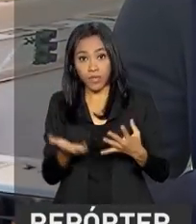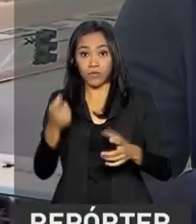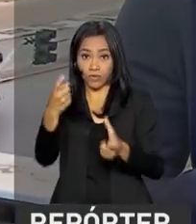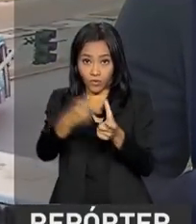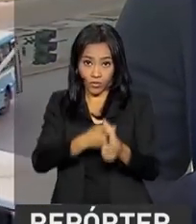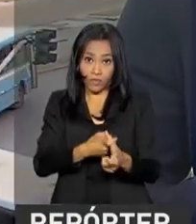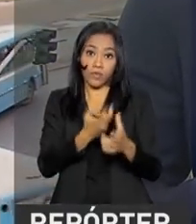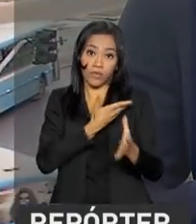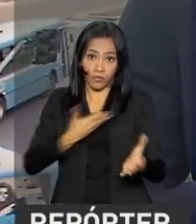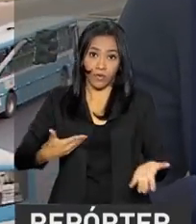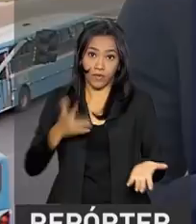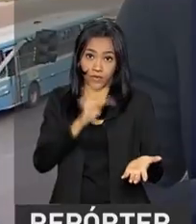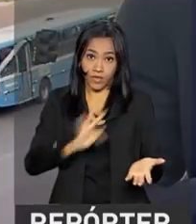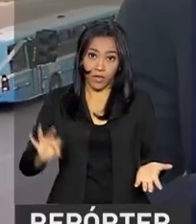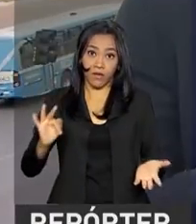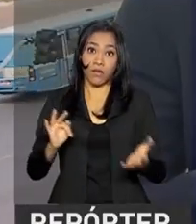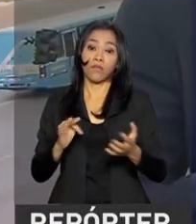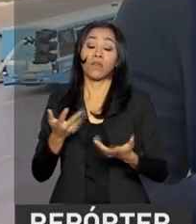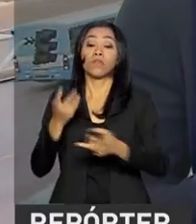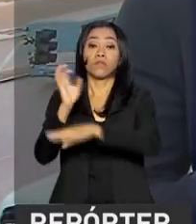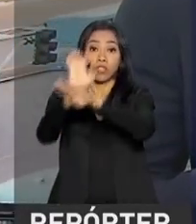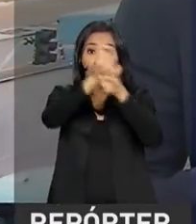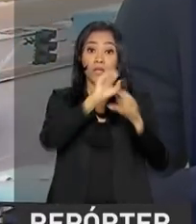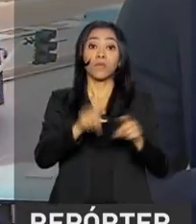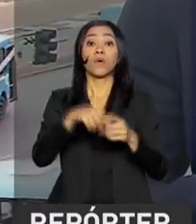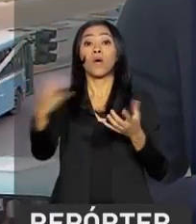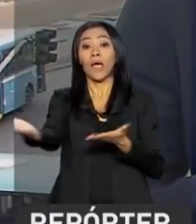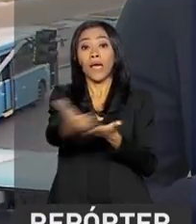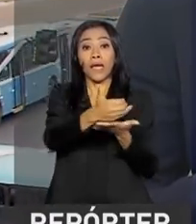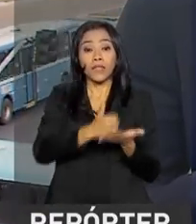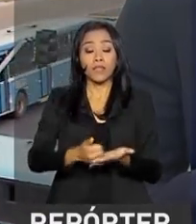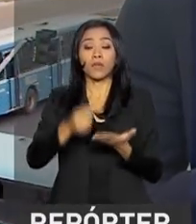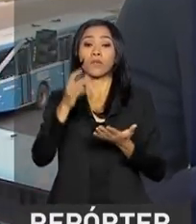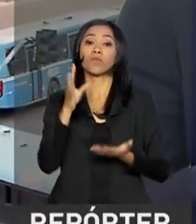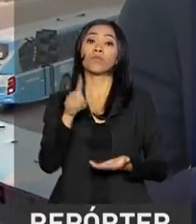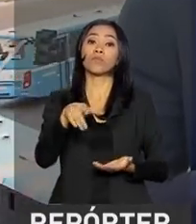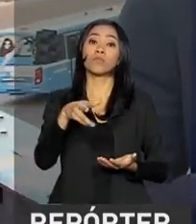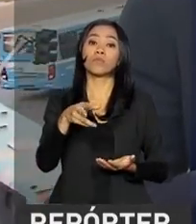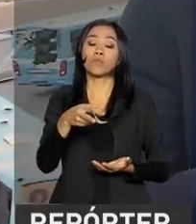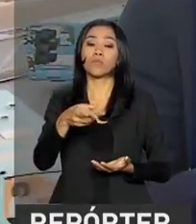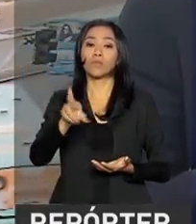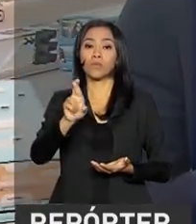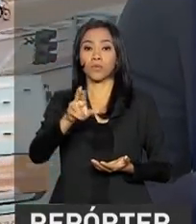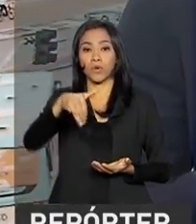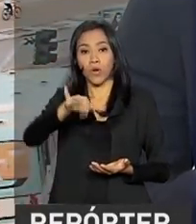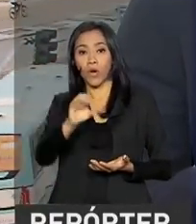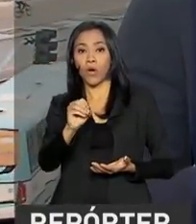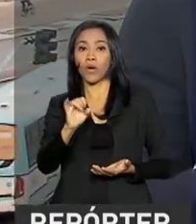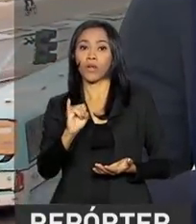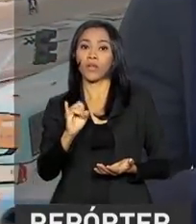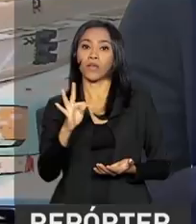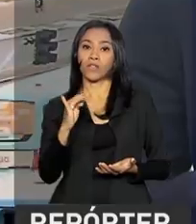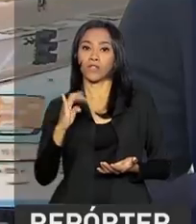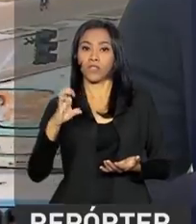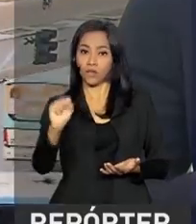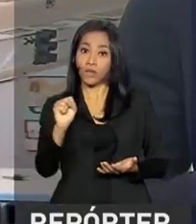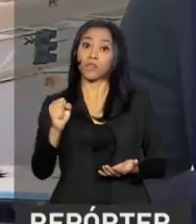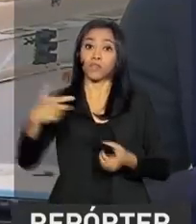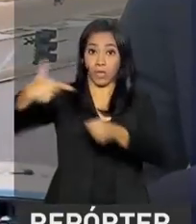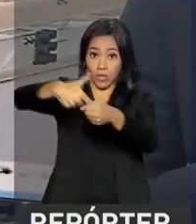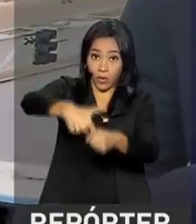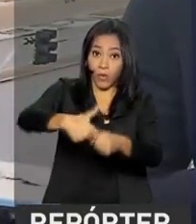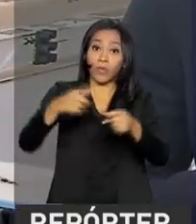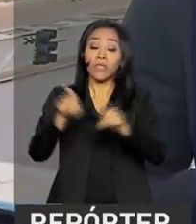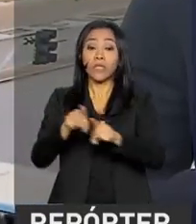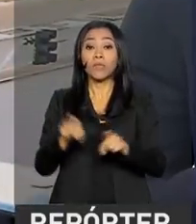a arrecadação por royalties do petróleo e principalmente o aquecimento da economia com a alta do pib a